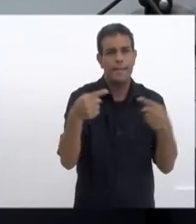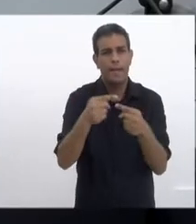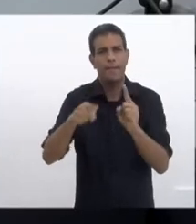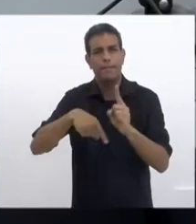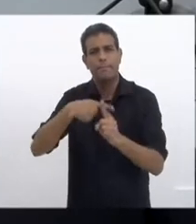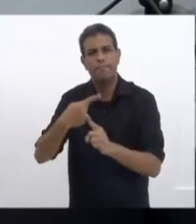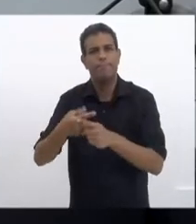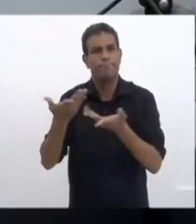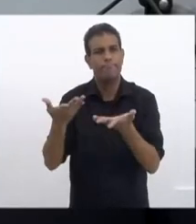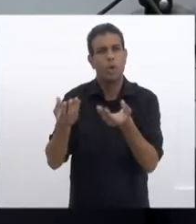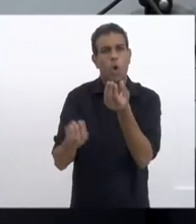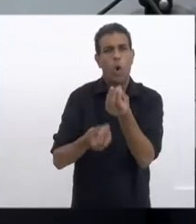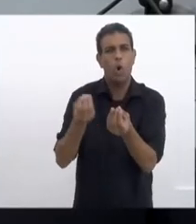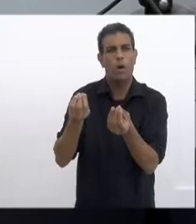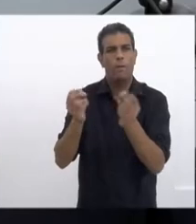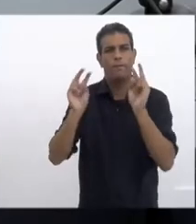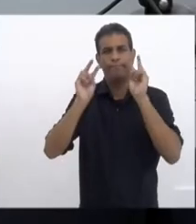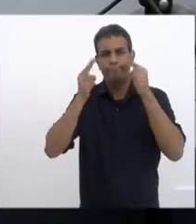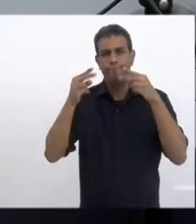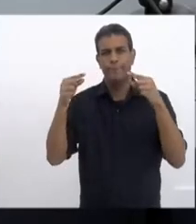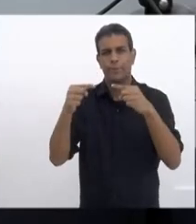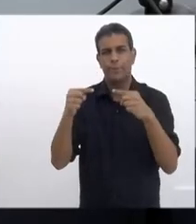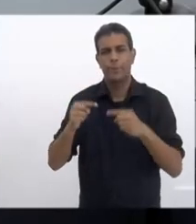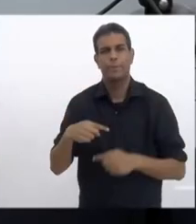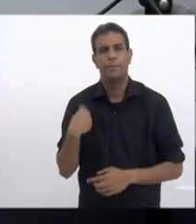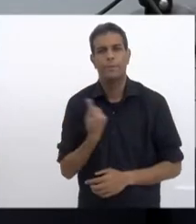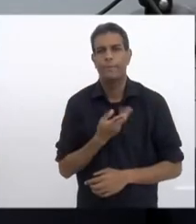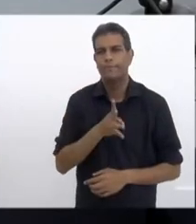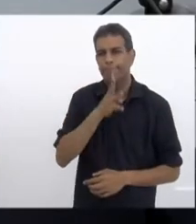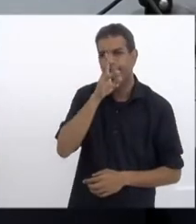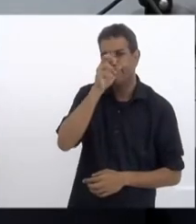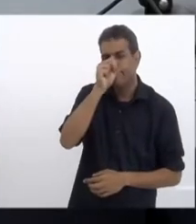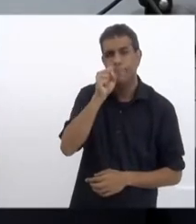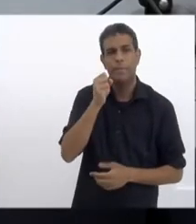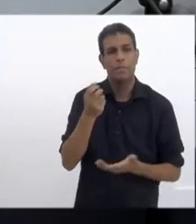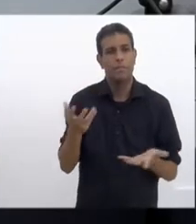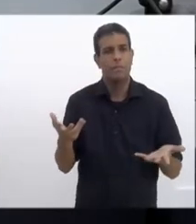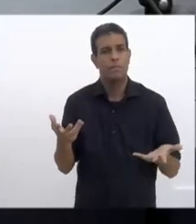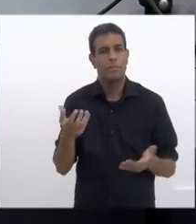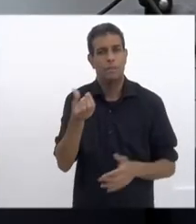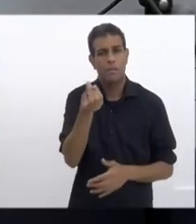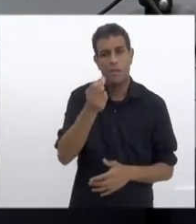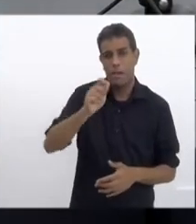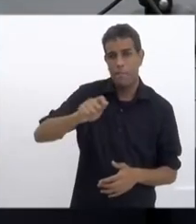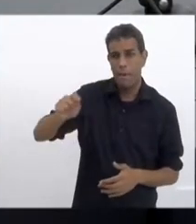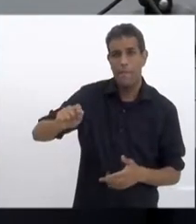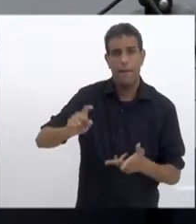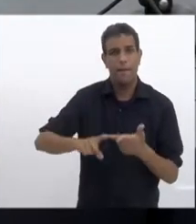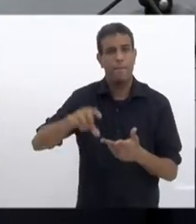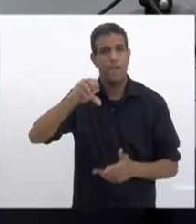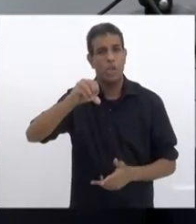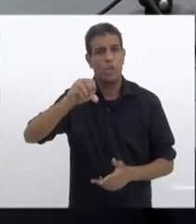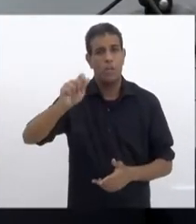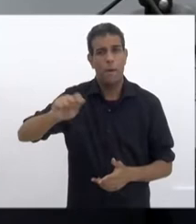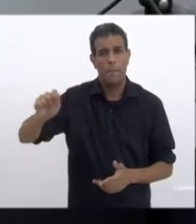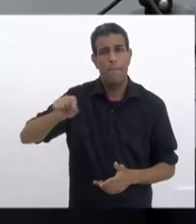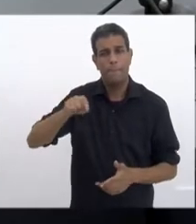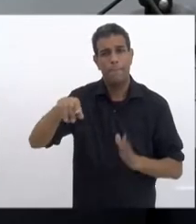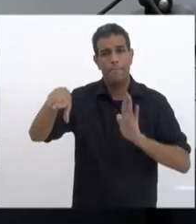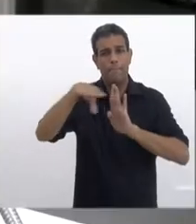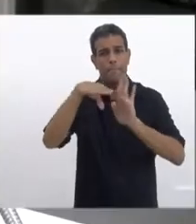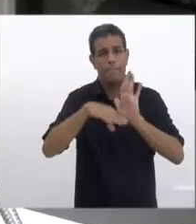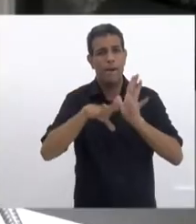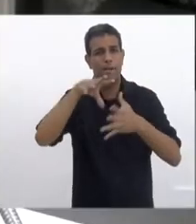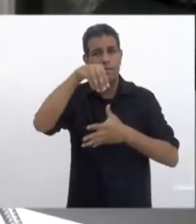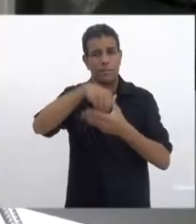na reinserção no mercado de trabalho desses acolhidos. Porque não adianta passar um acolhido por 6 meses, 9 ou 12 meses, conforme o programa de cada CT,